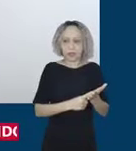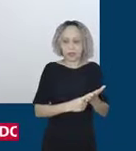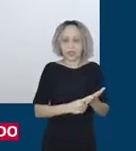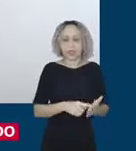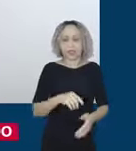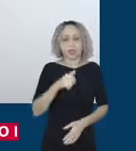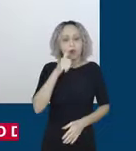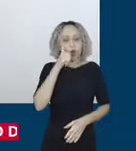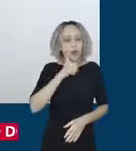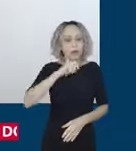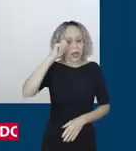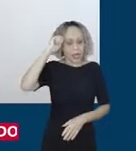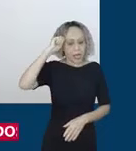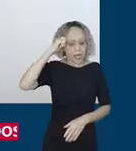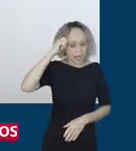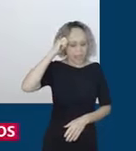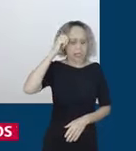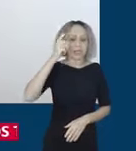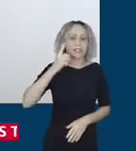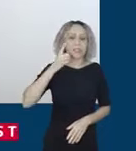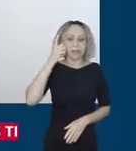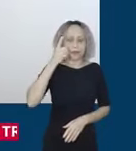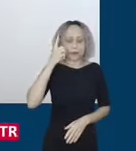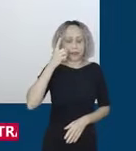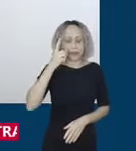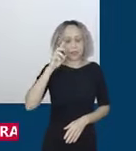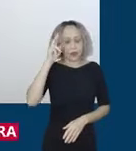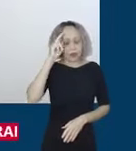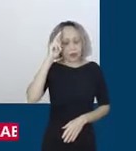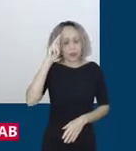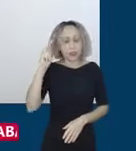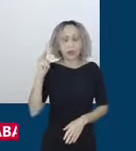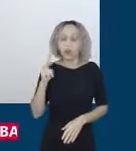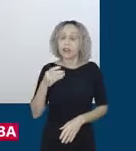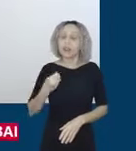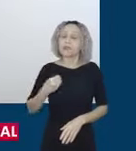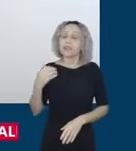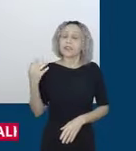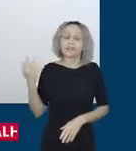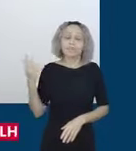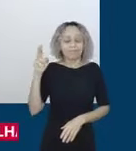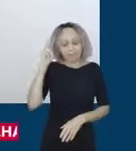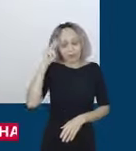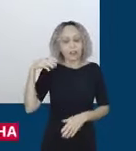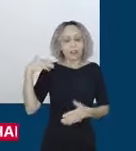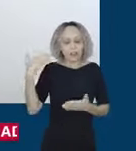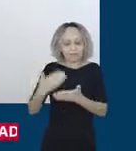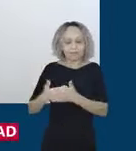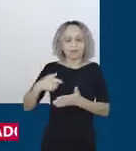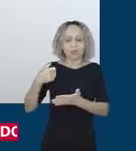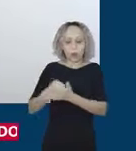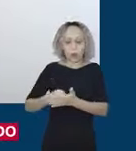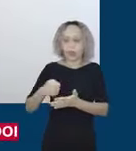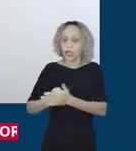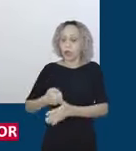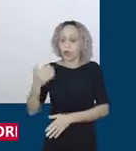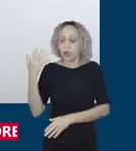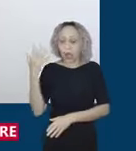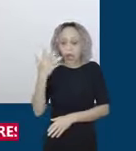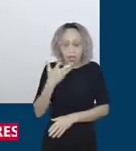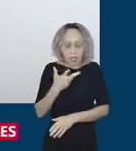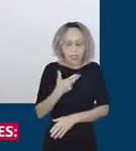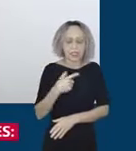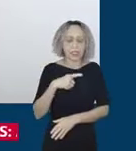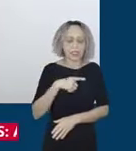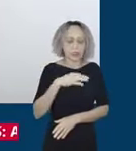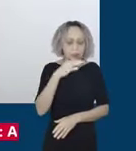negra, lutadora, comprometida, tem uma história de vida linda. Eu tenho certeza que ela vai conseguir aprovar